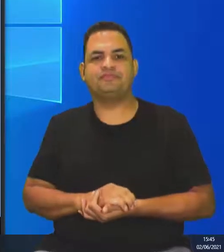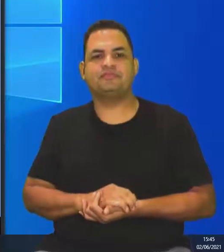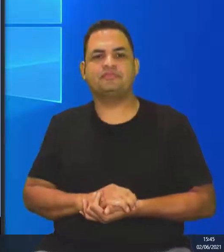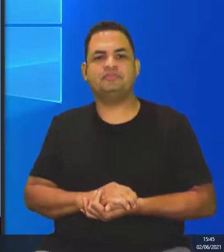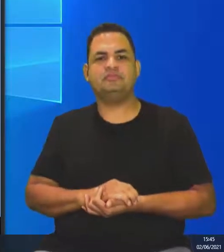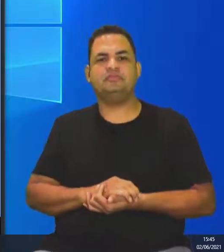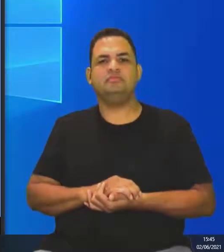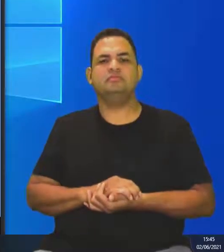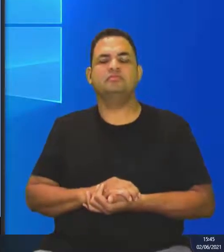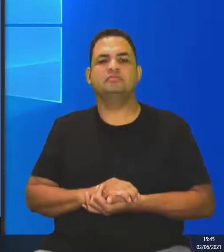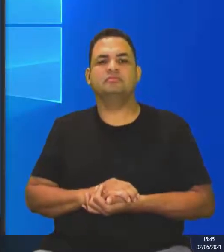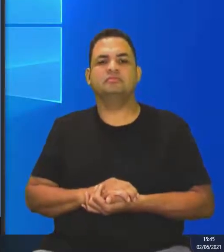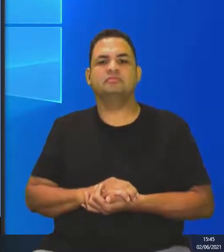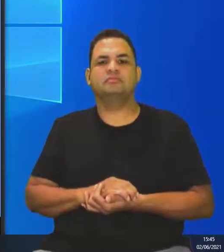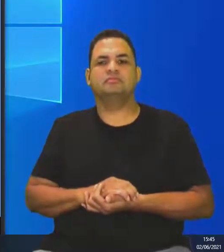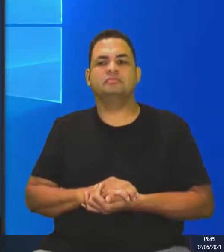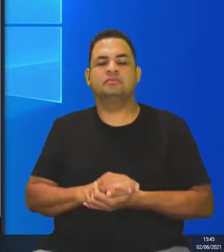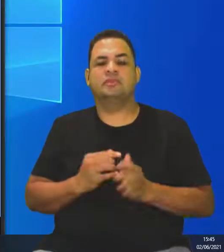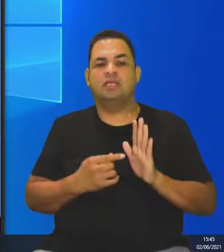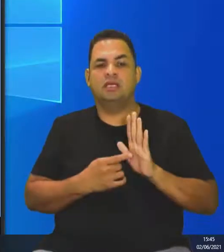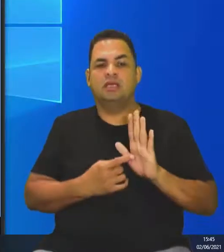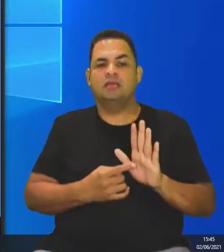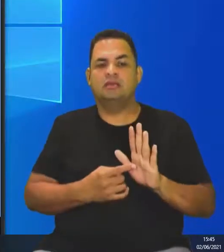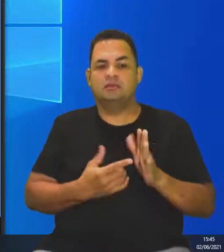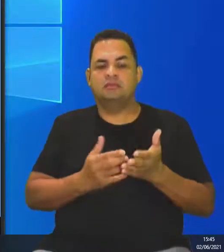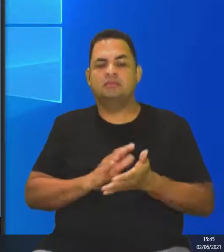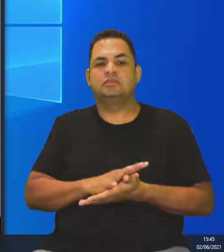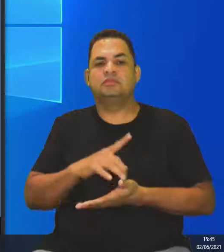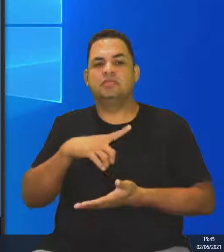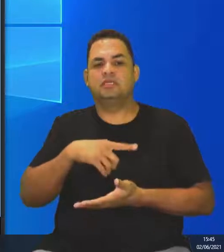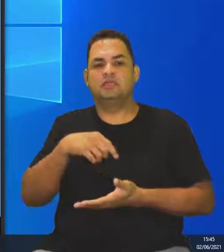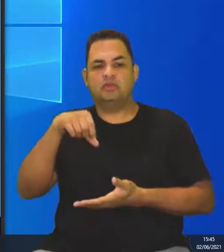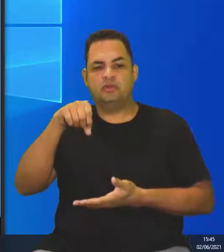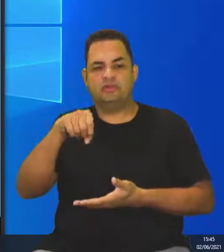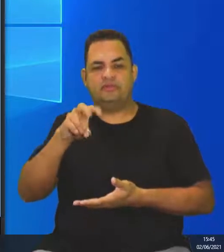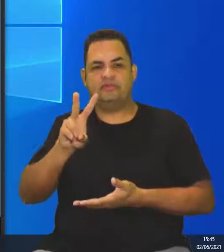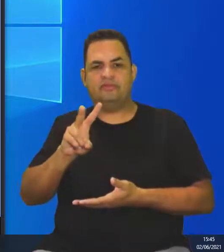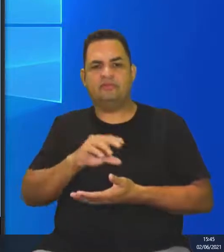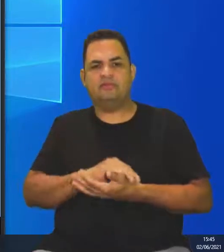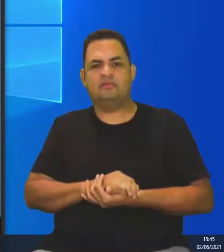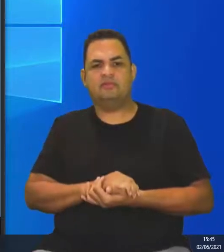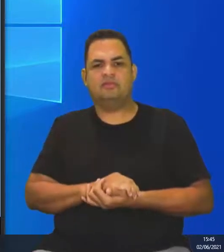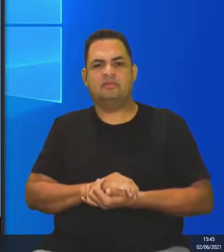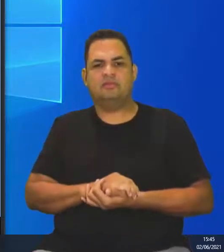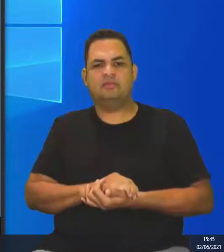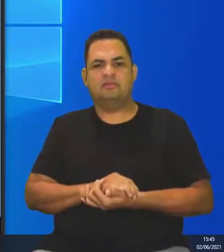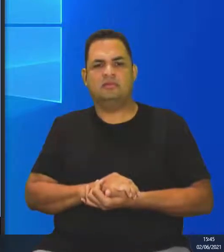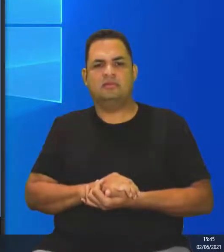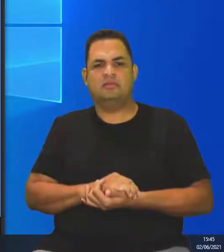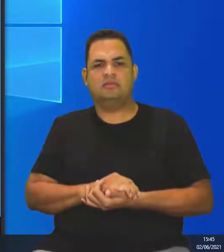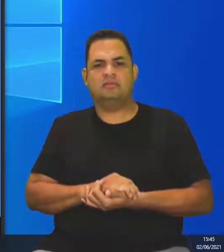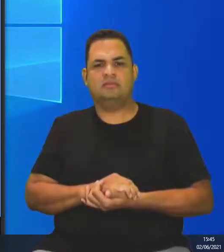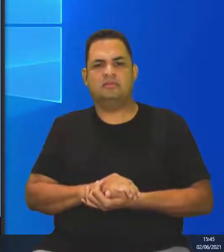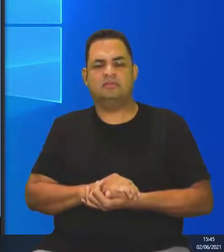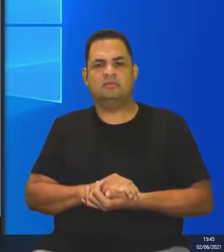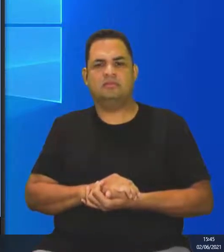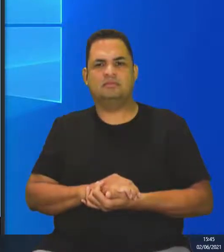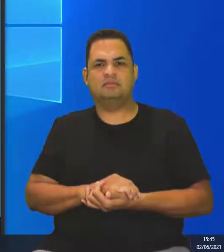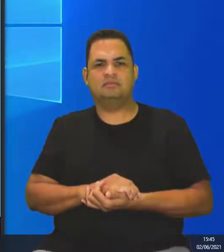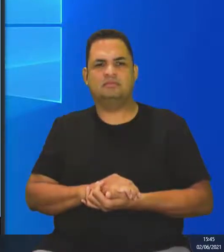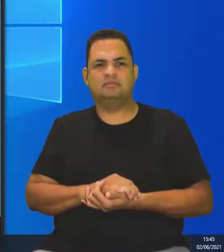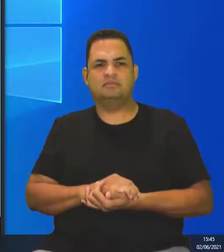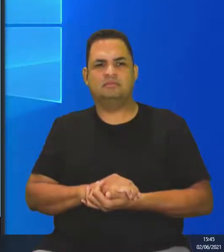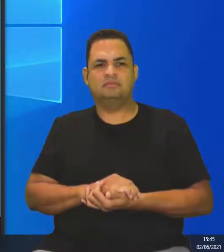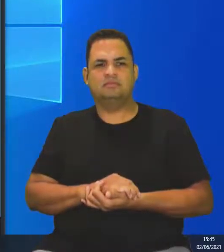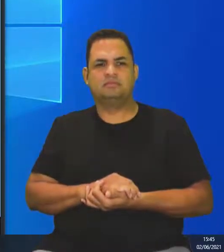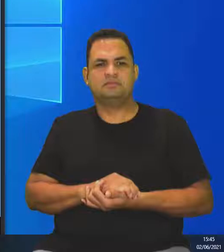gente ver, ó, para especificar que é realmente 9 volts, tá bom? Deixa eu tirar o nosso aqui. Então,